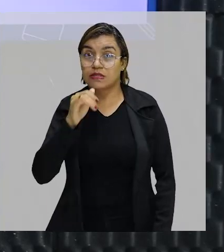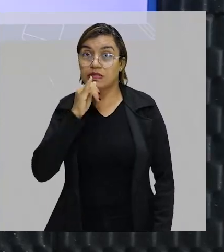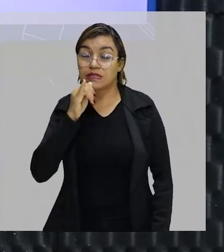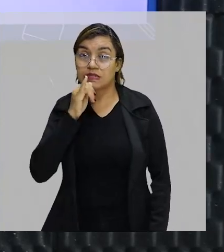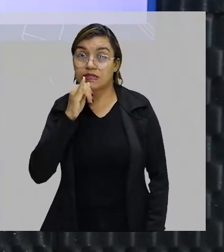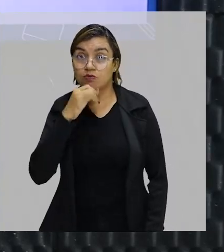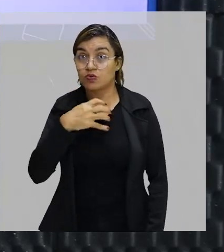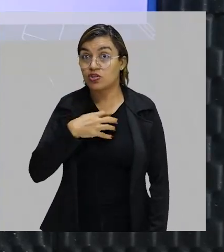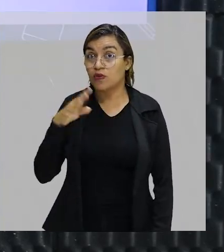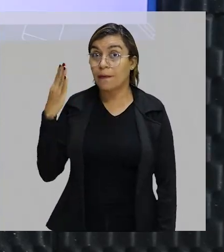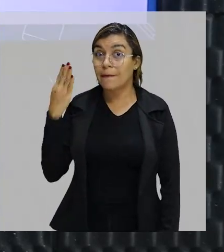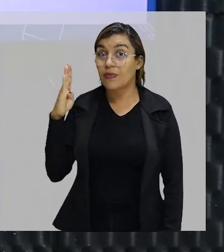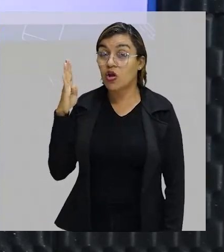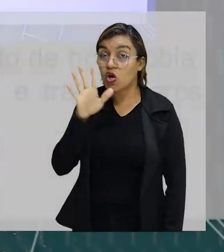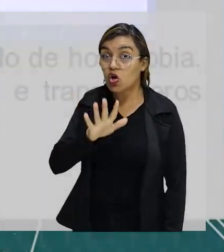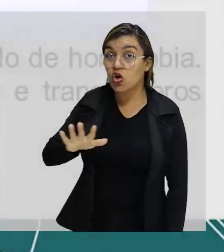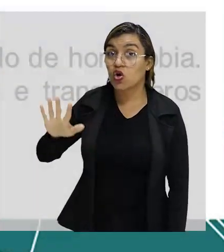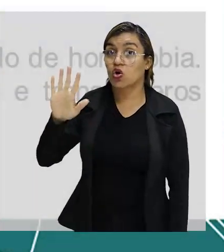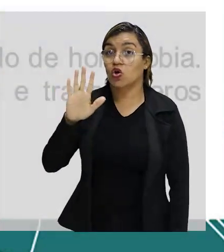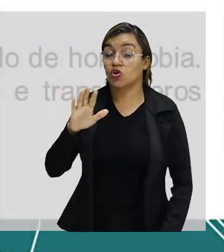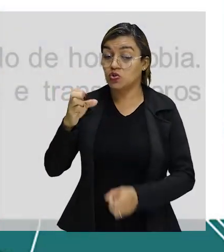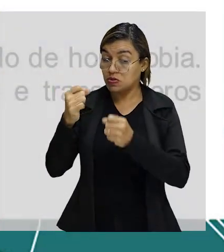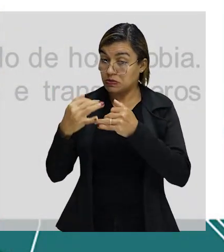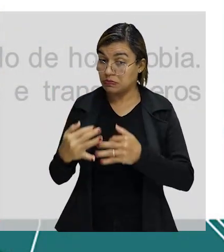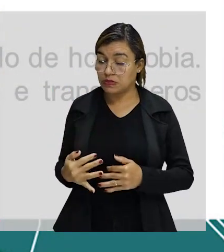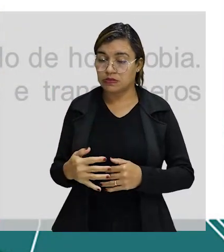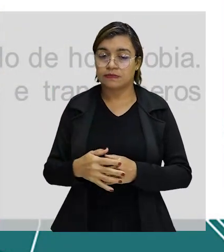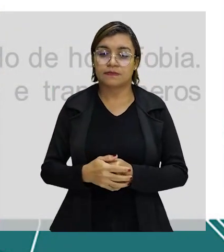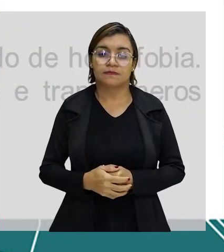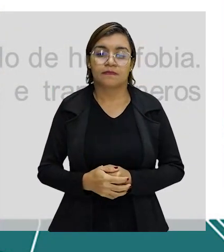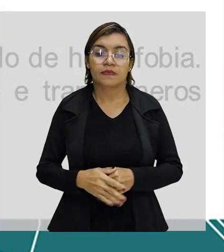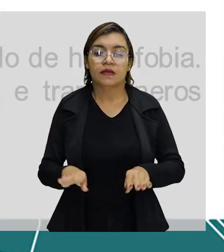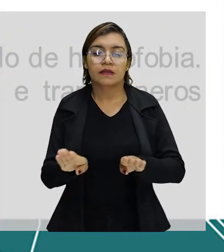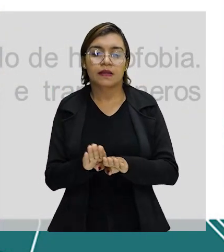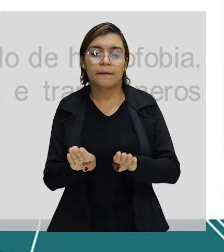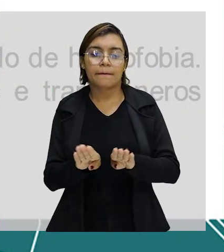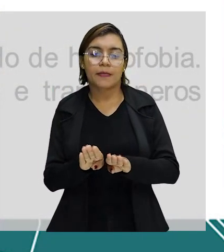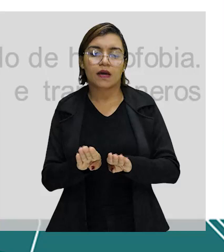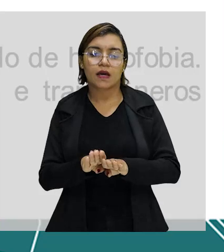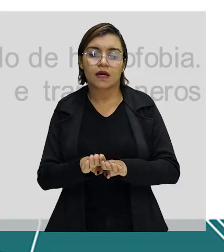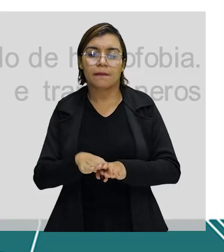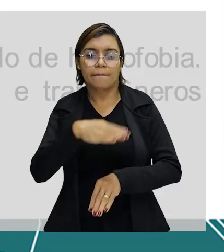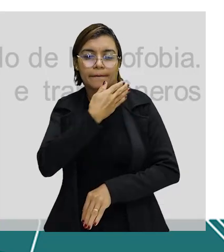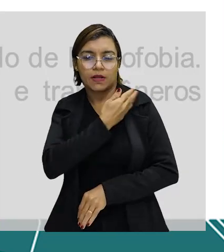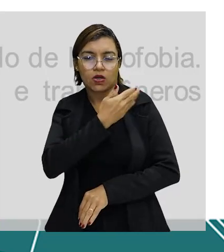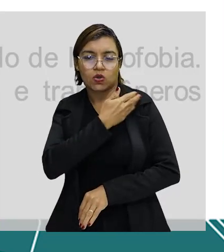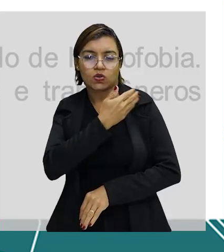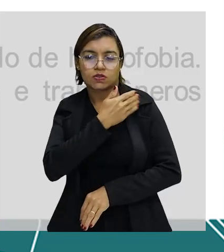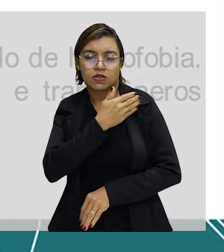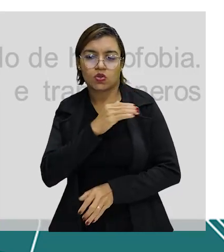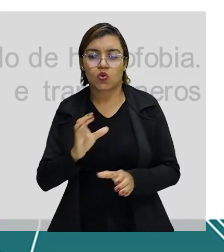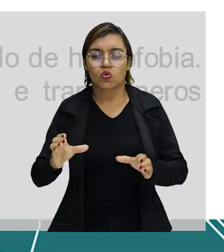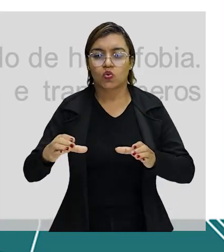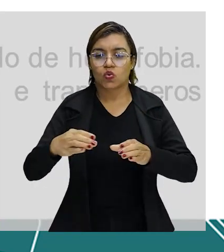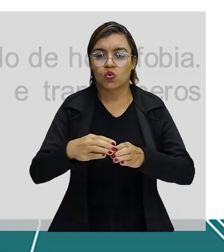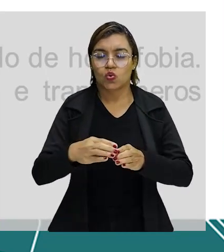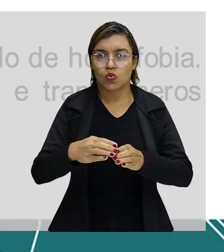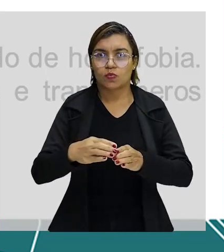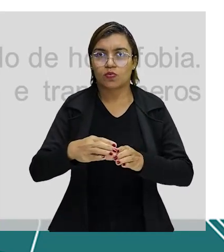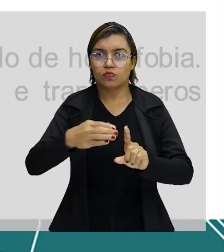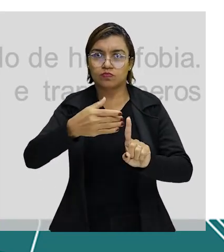biológico da coisa. Há também um preconceito voltado contra a população LGBT, ou